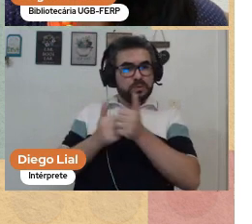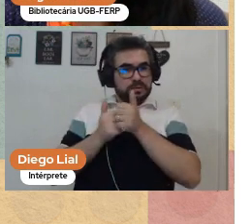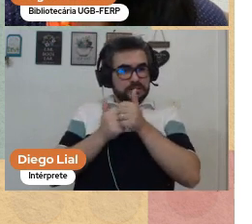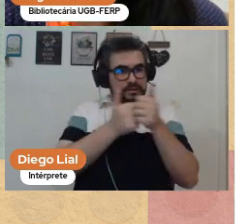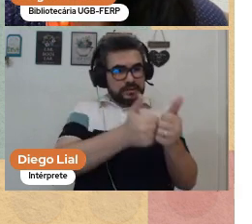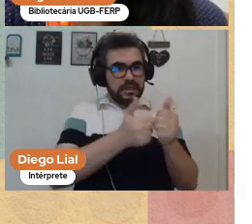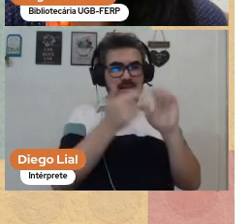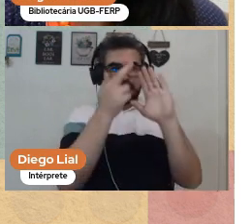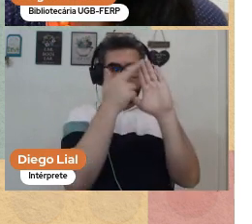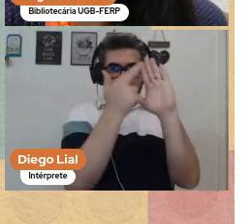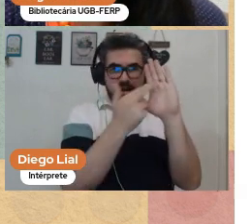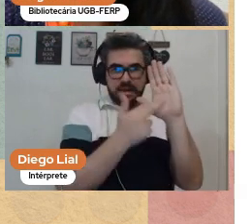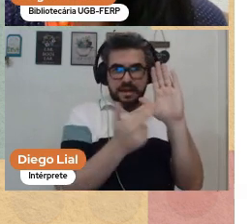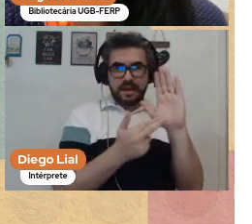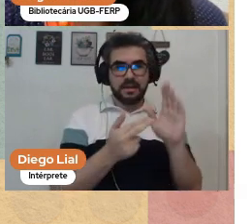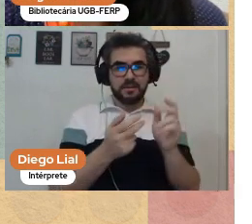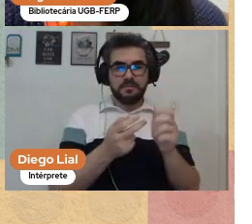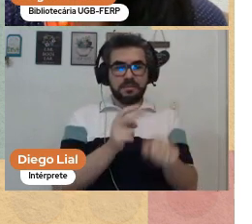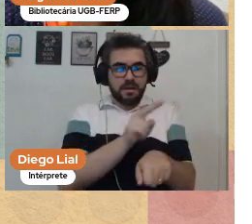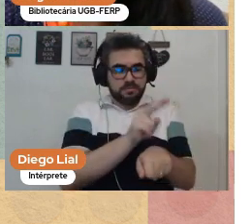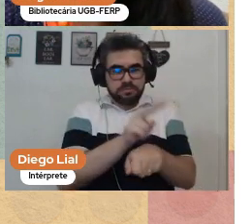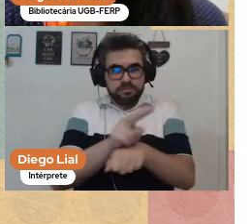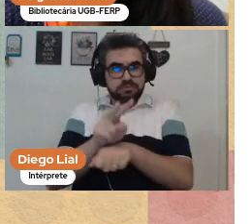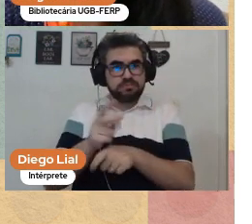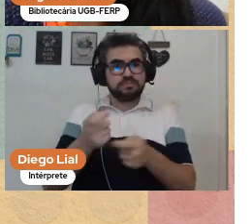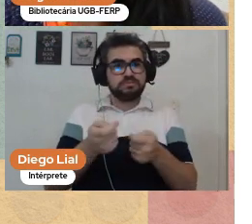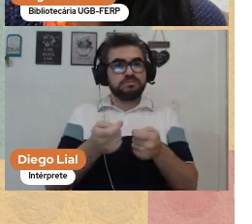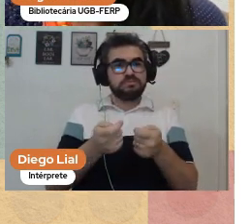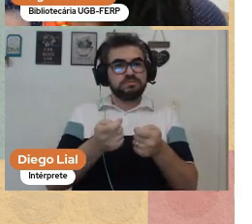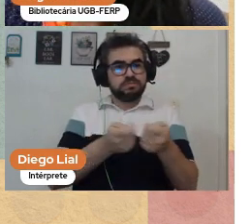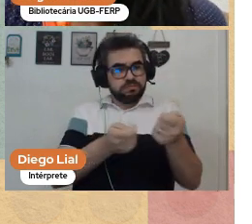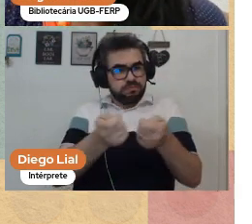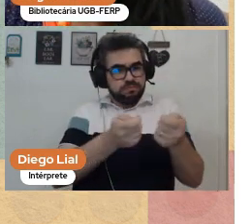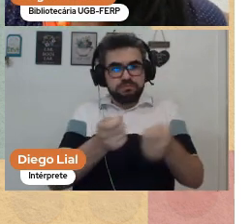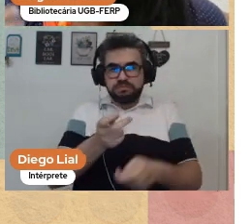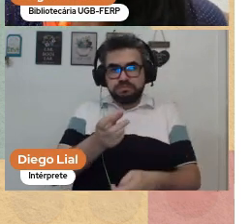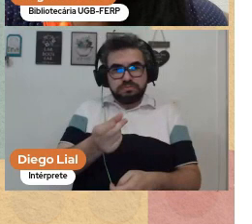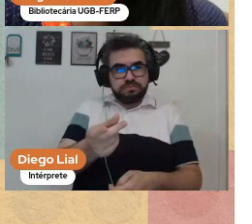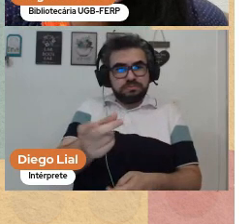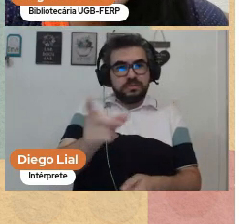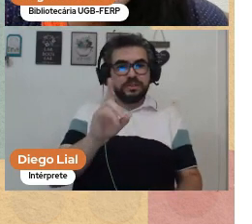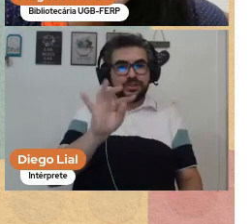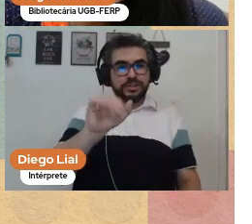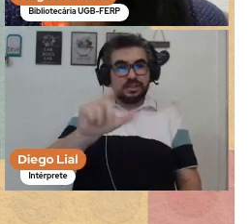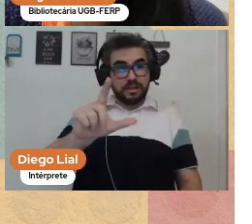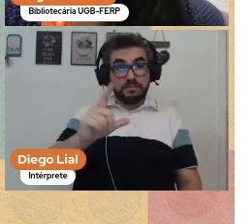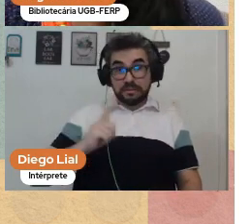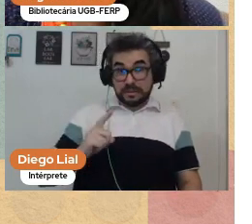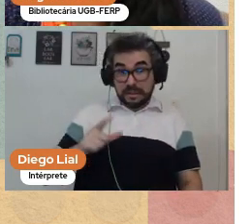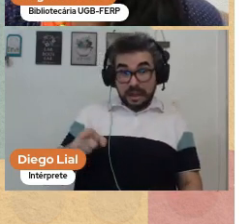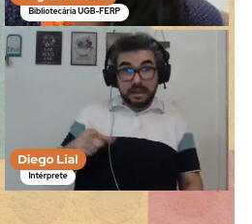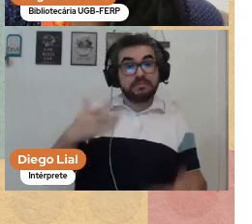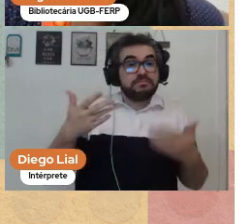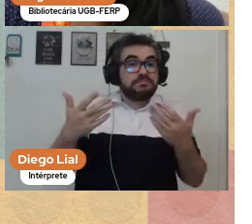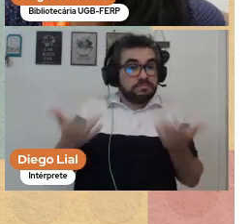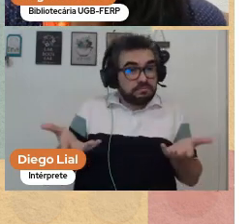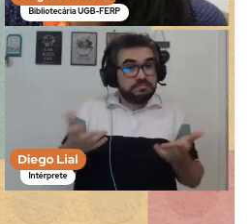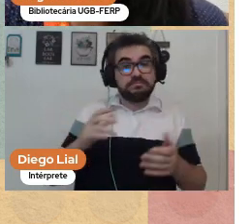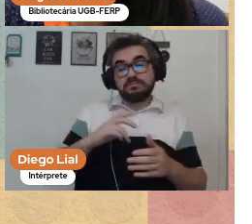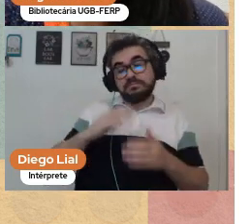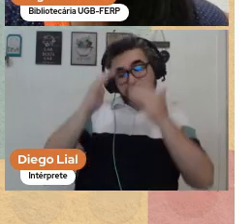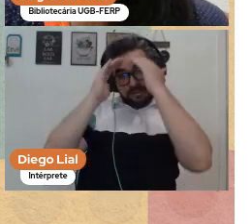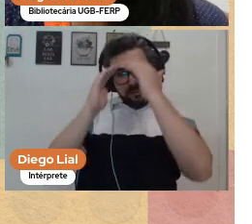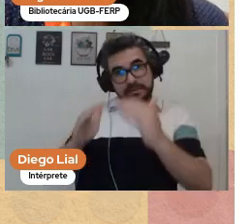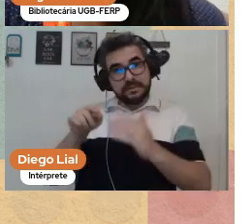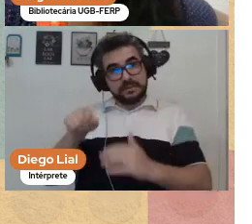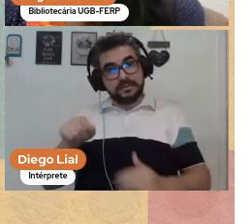então vamos partir desse instrumento, né, de trabalho. E se tem um plano de preservação digital,